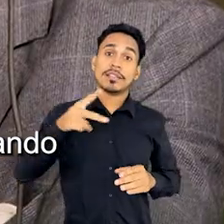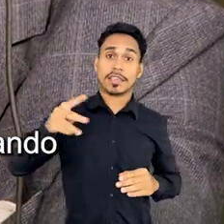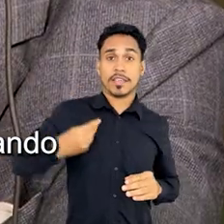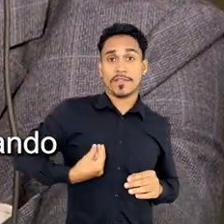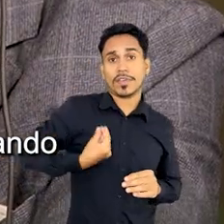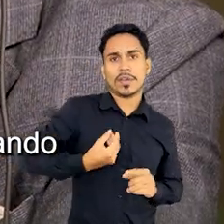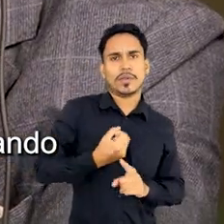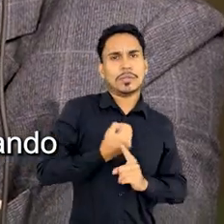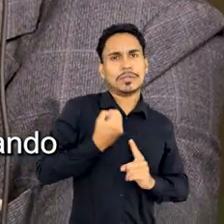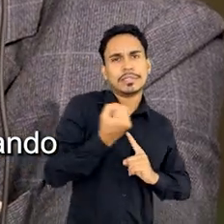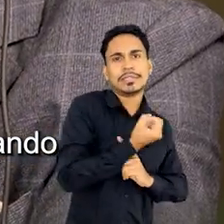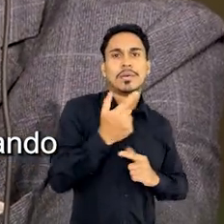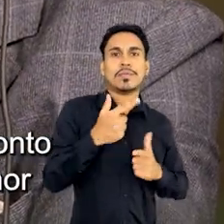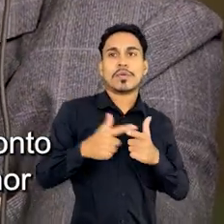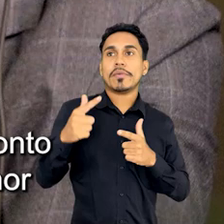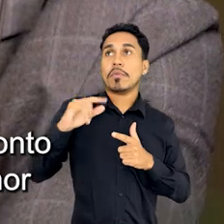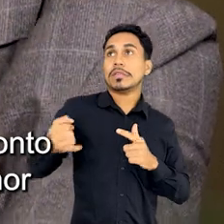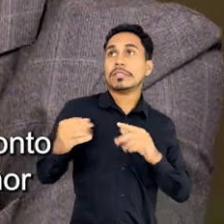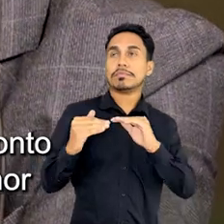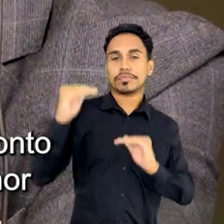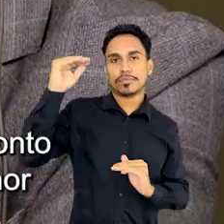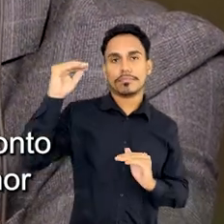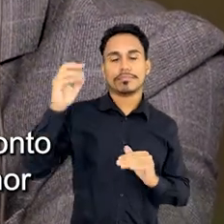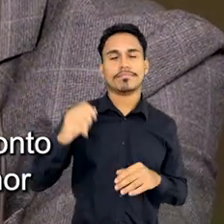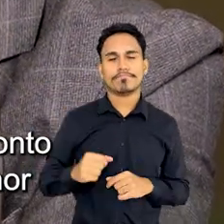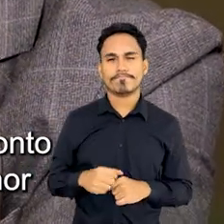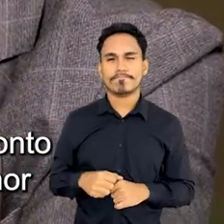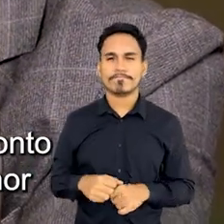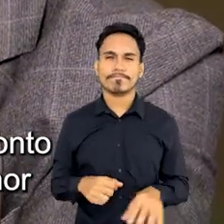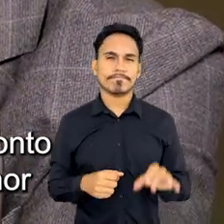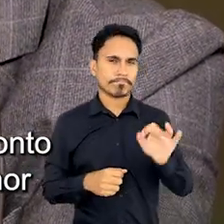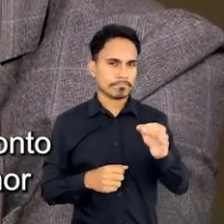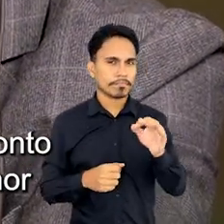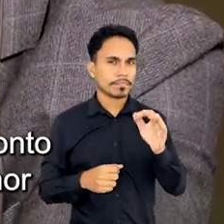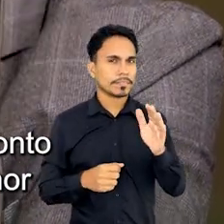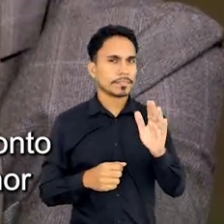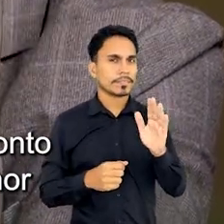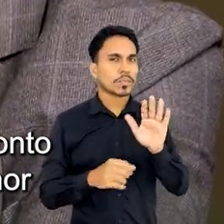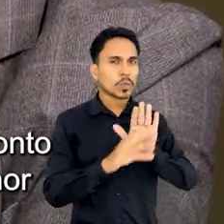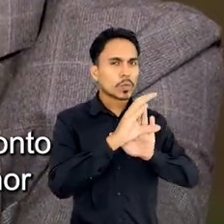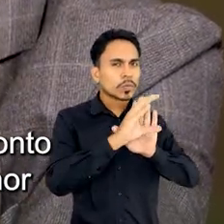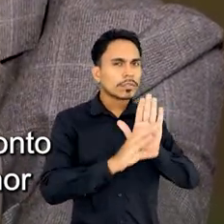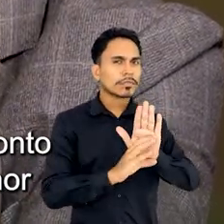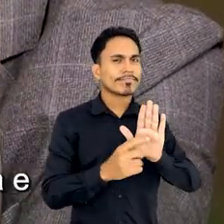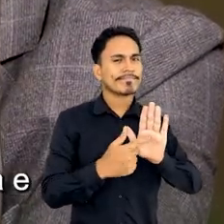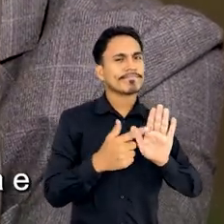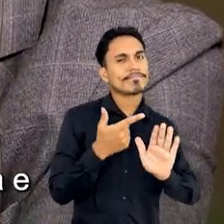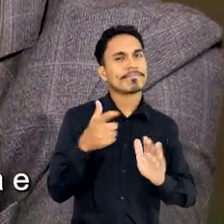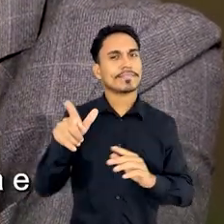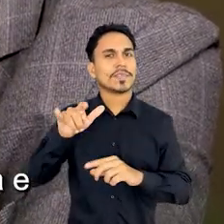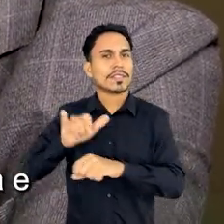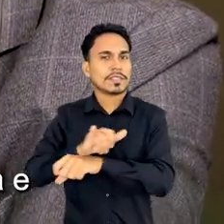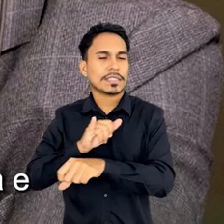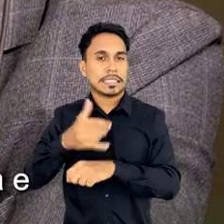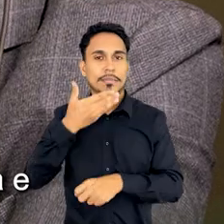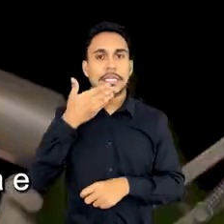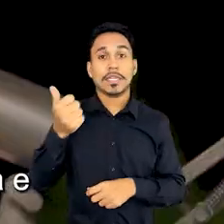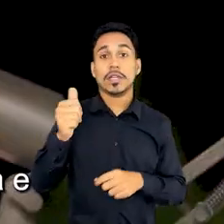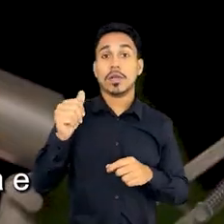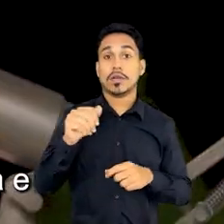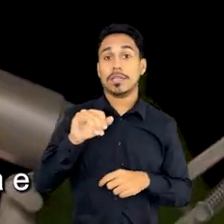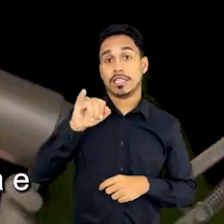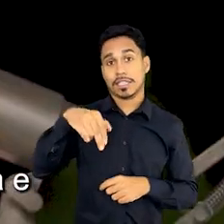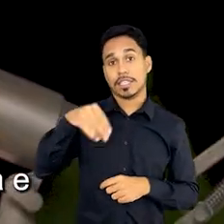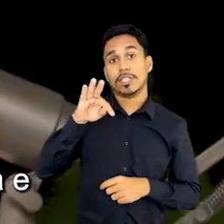é eh eu acho que esses modelos são válidos mas eu confesso que do ponto de vista de currículo tem um que eu acho melhor que é discussão de itinerário